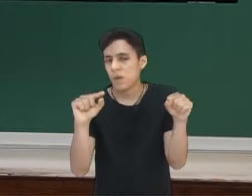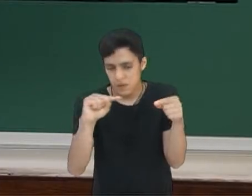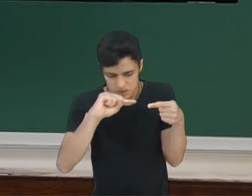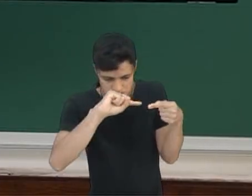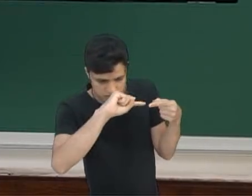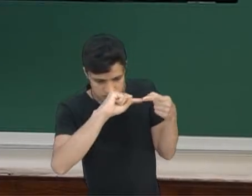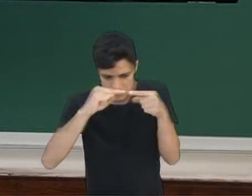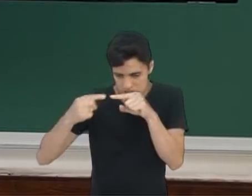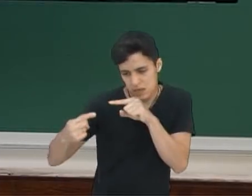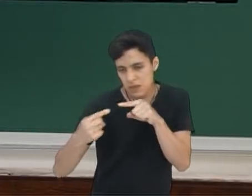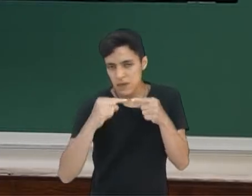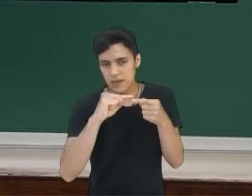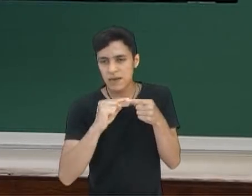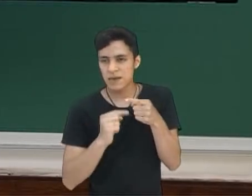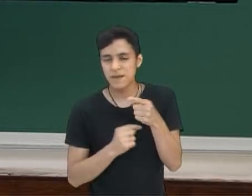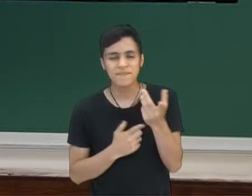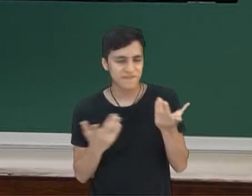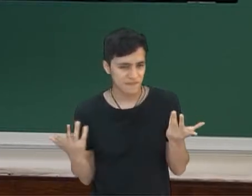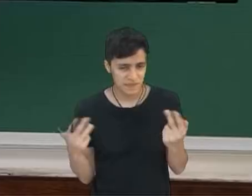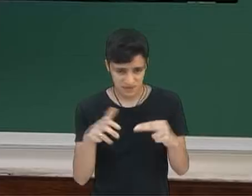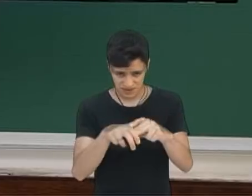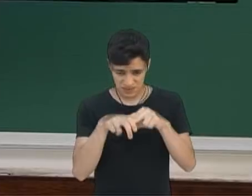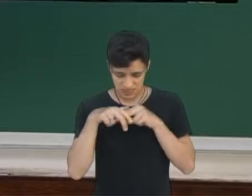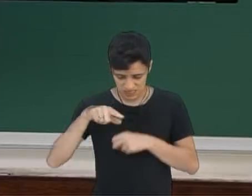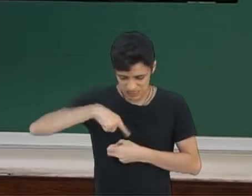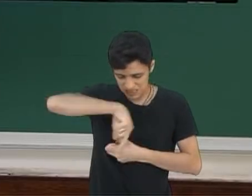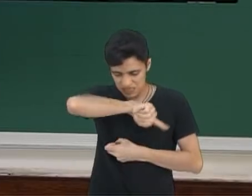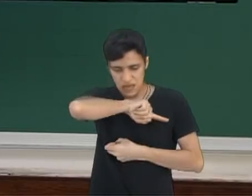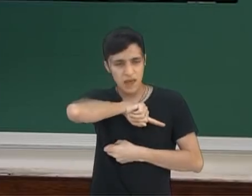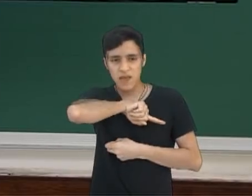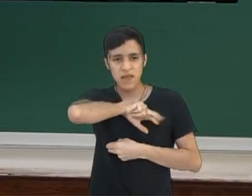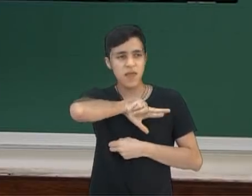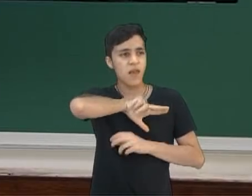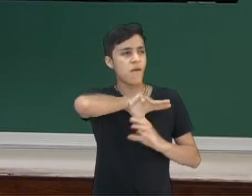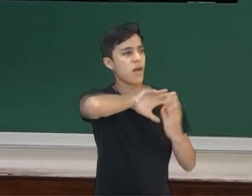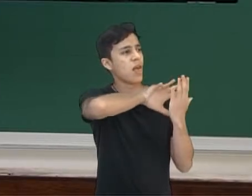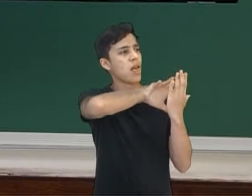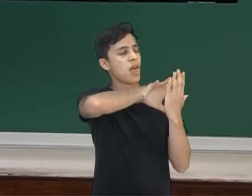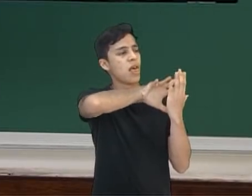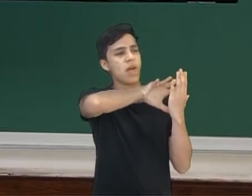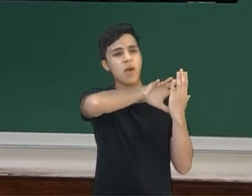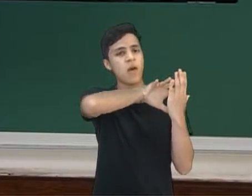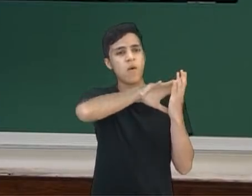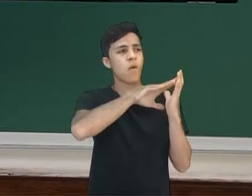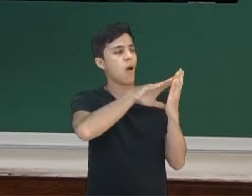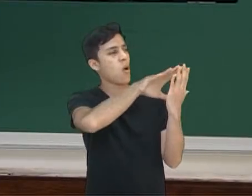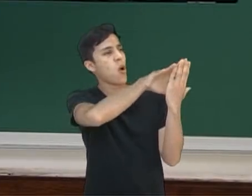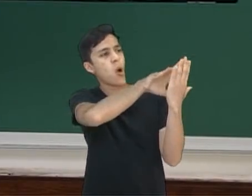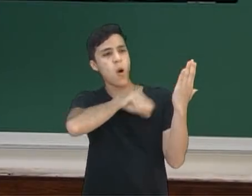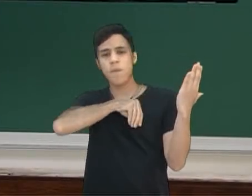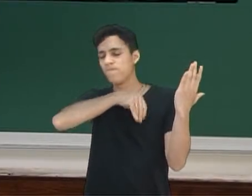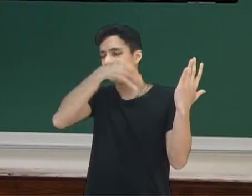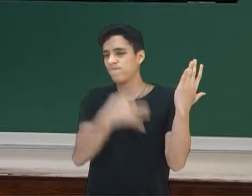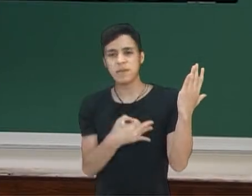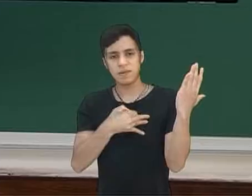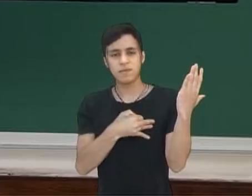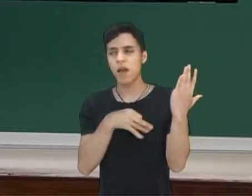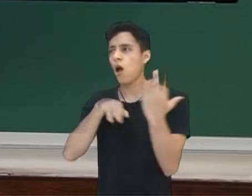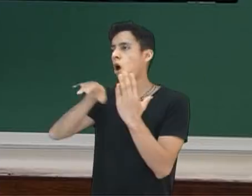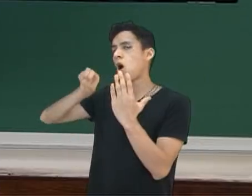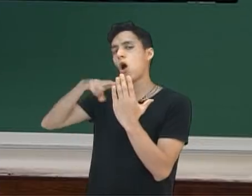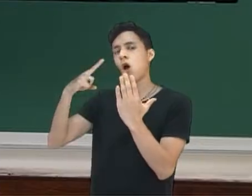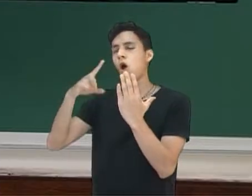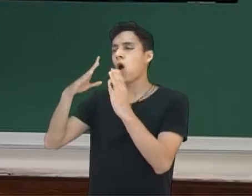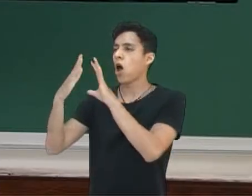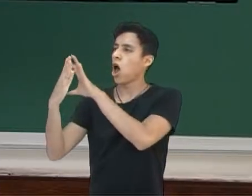nossos genitores. Então, por isso que nós não somos uma cópia idêntica a eles, nem ao nosso pai, nem à nossa mãe, né? Mas nós somos